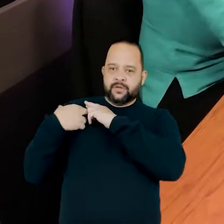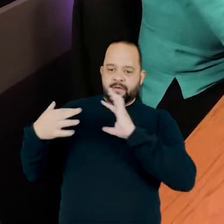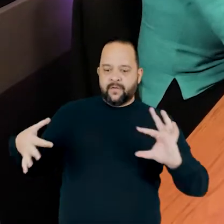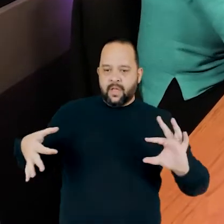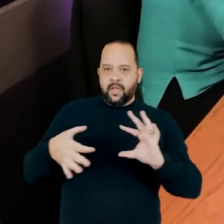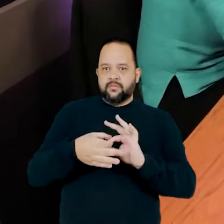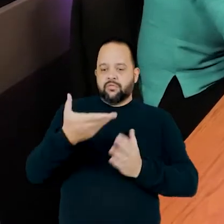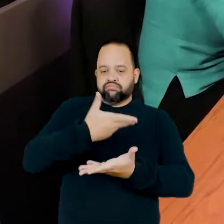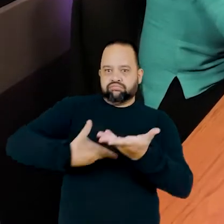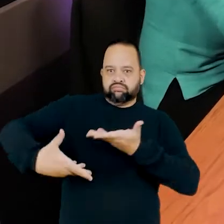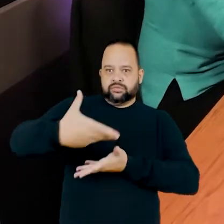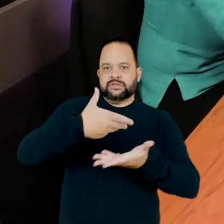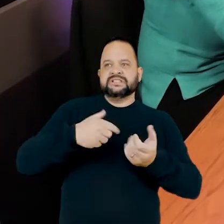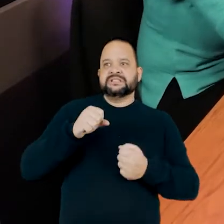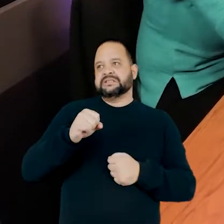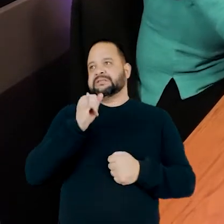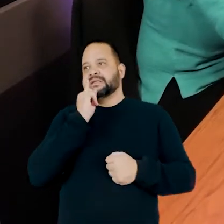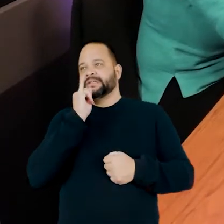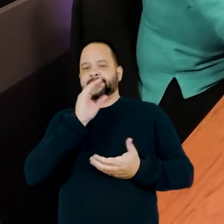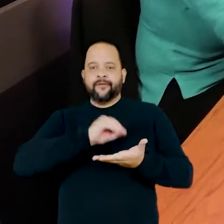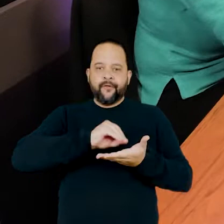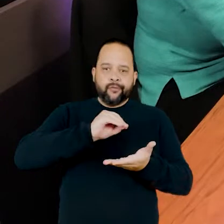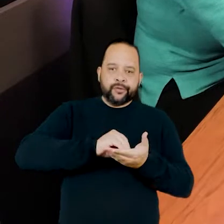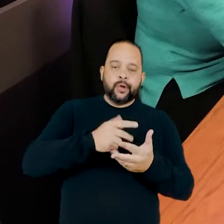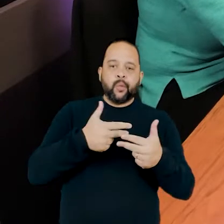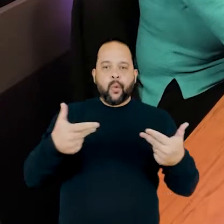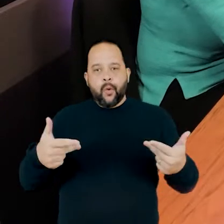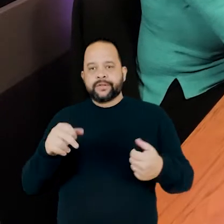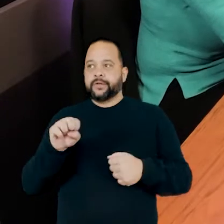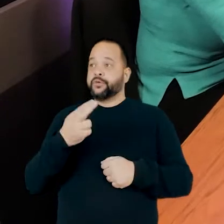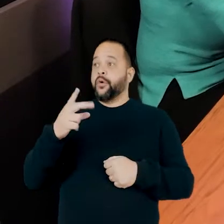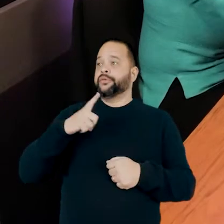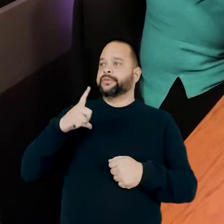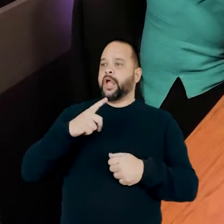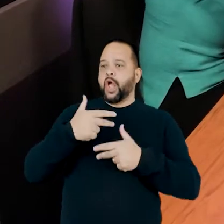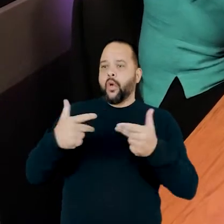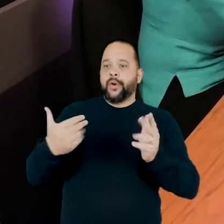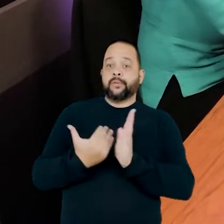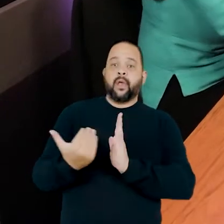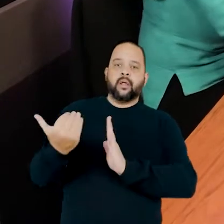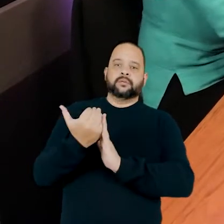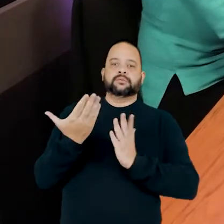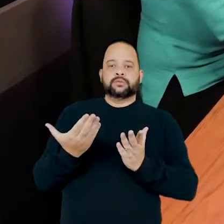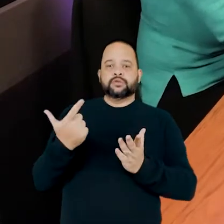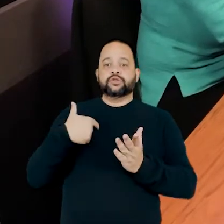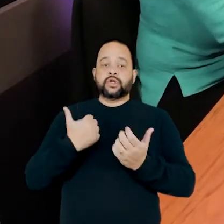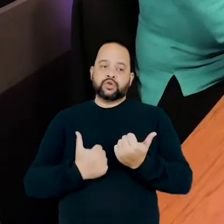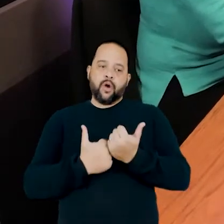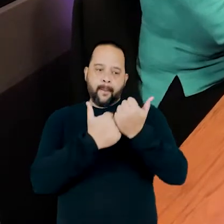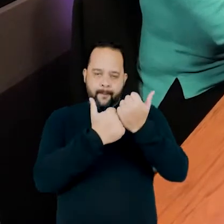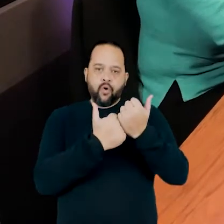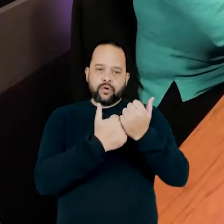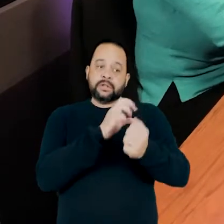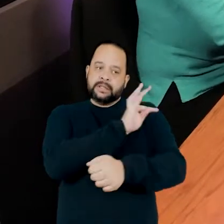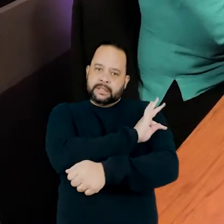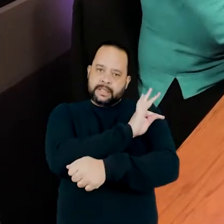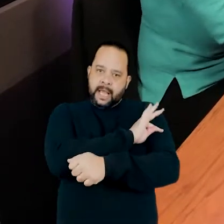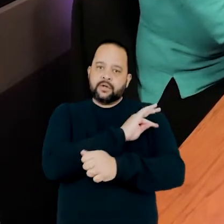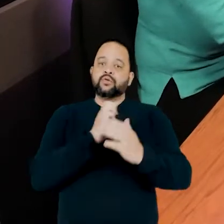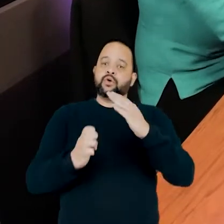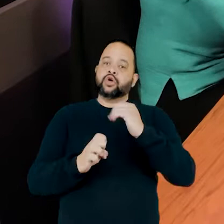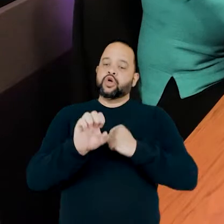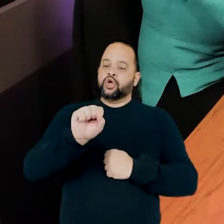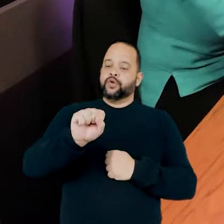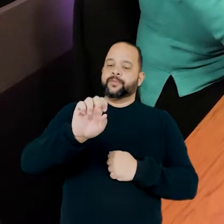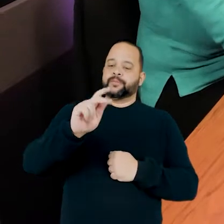marcas. Ver se falta alguma coisa. Ou se tem algo sobrando, né? A gente dá assessoria da parte de Shure. Ver se falta alguma coisa ou